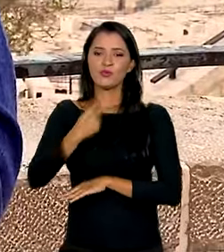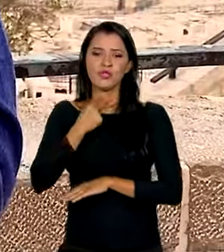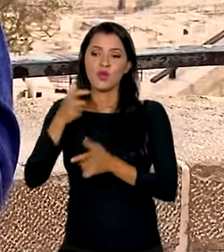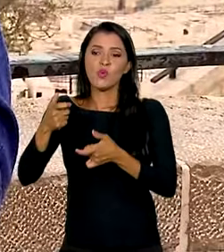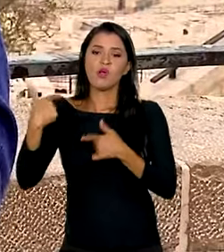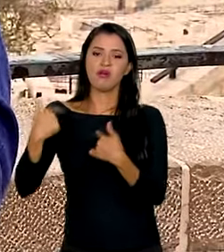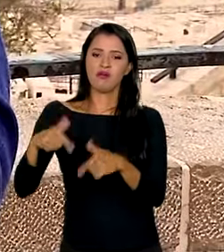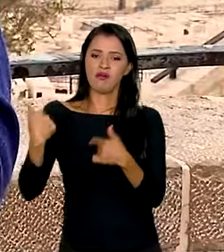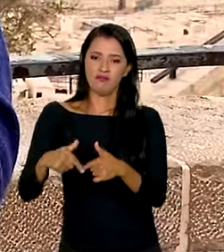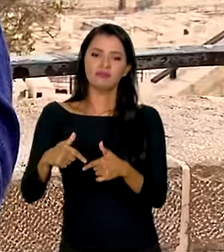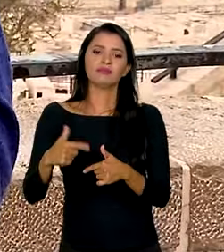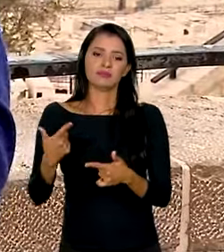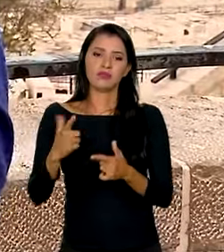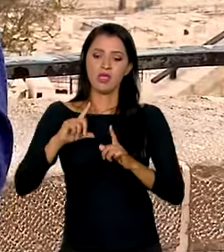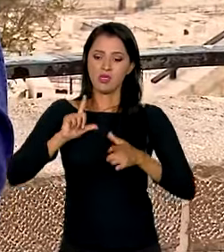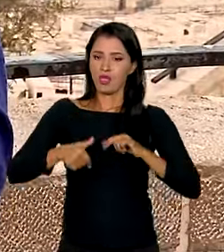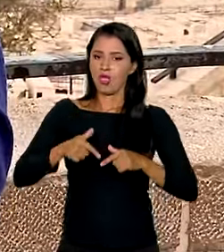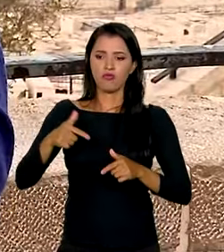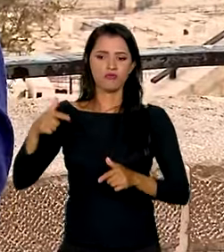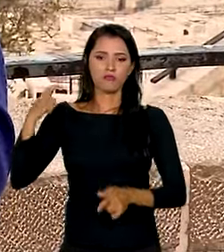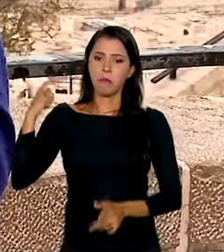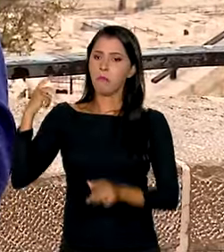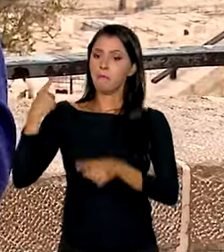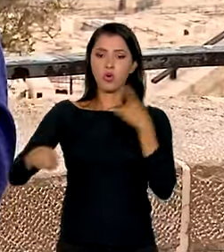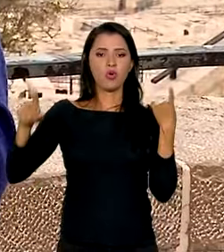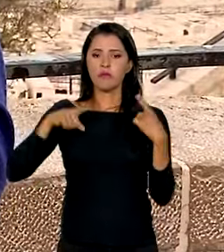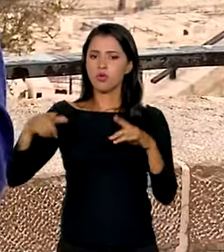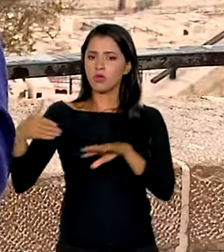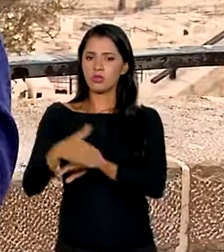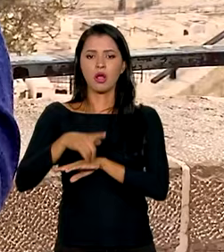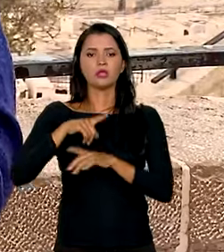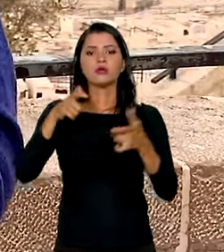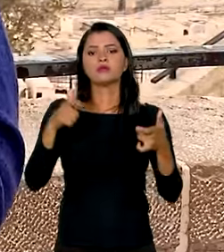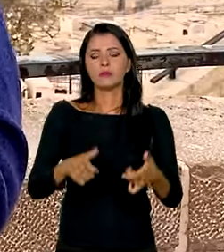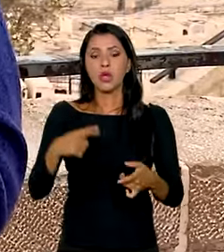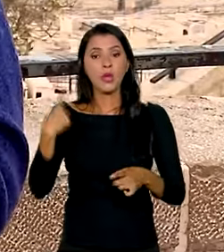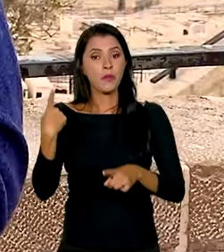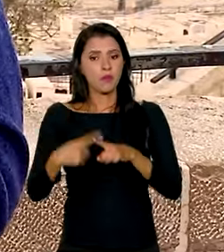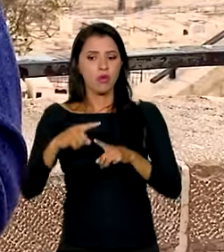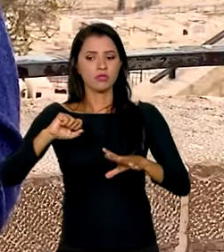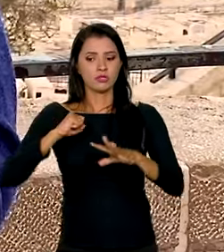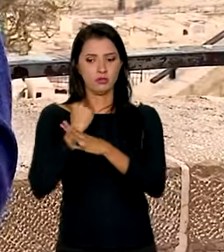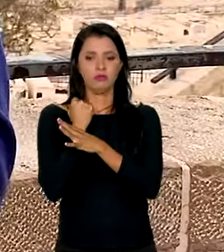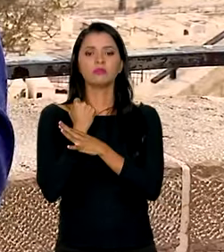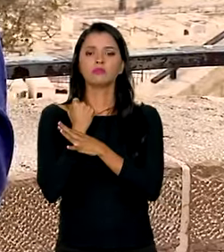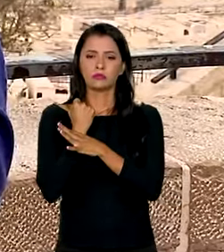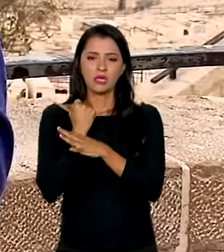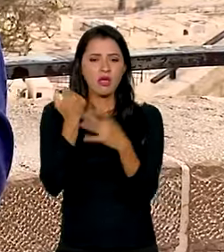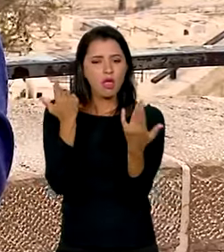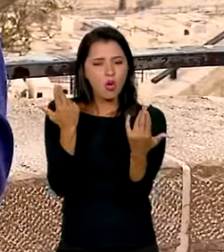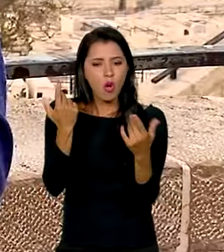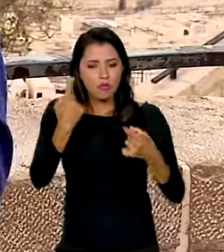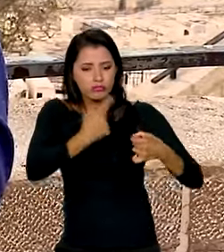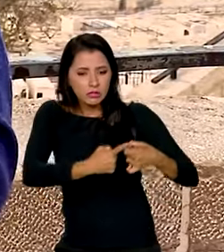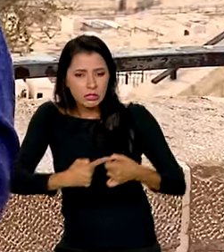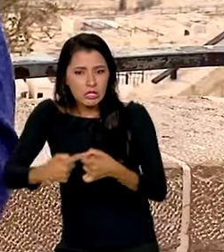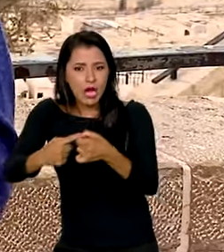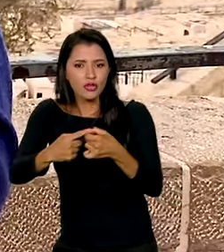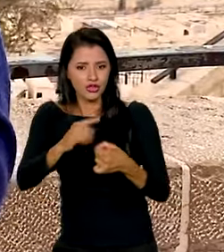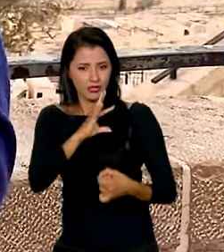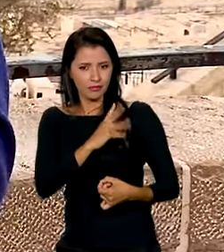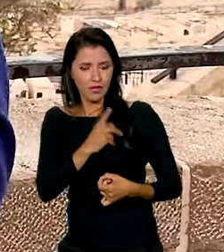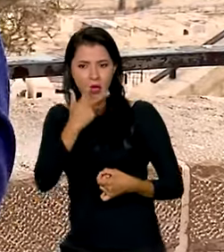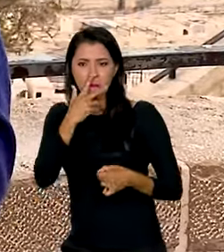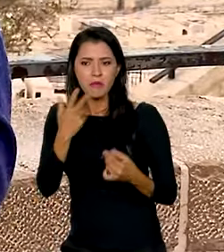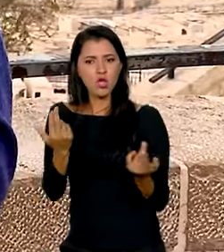trabalham. Israel vetou a entrada nesses lugares na Cisjordânia por uma questão de segurança. É como se essas cidades palestinas hoje